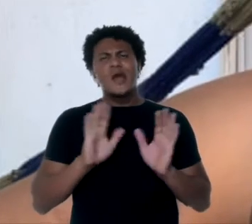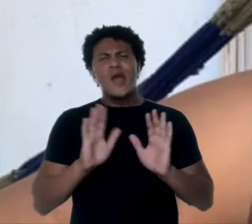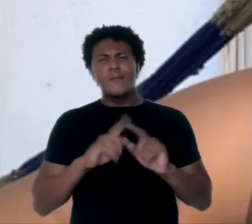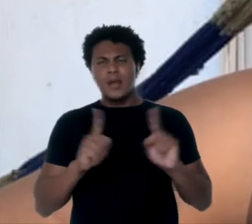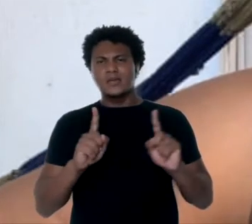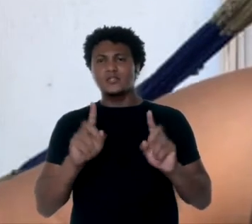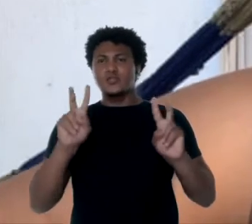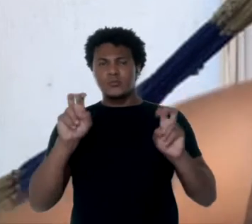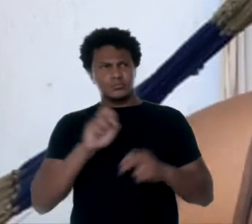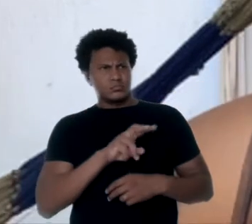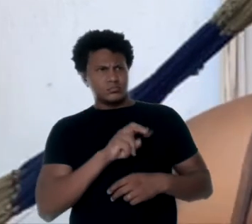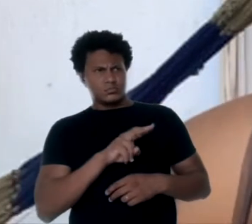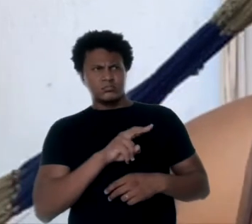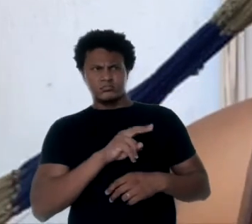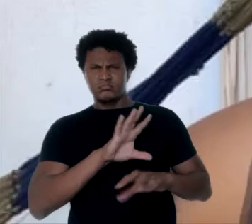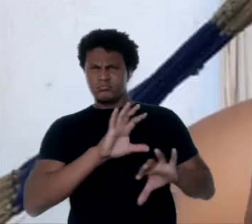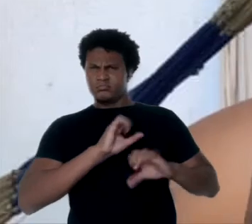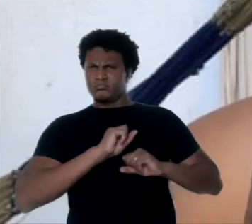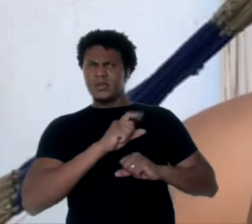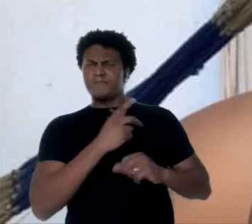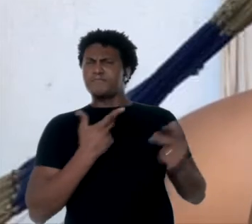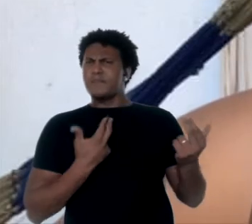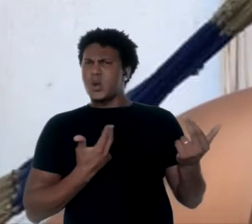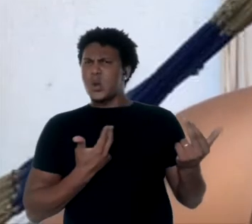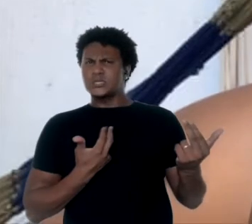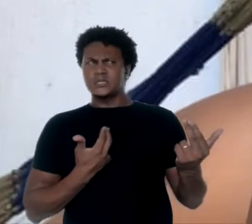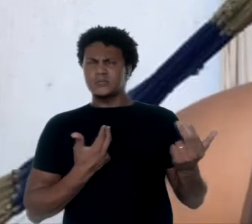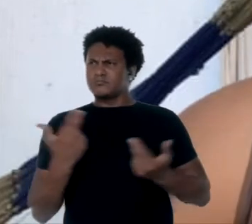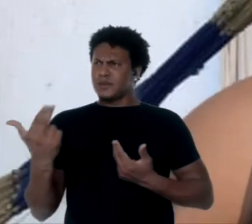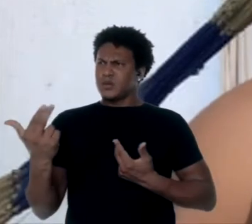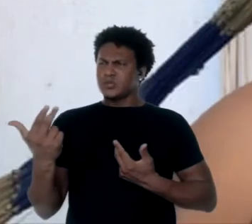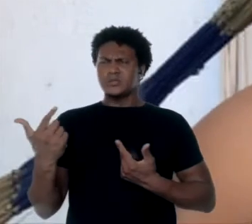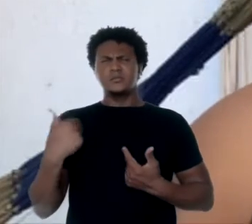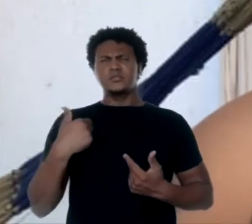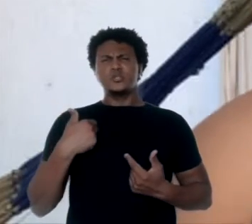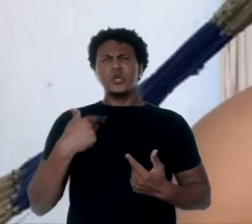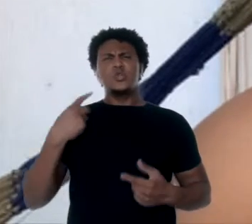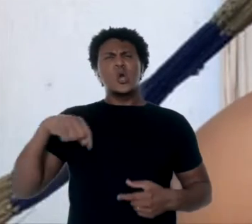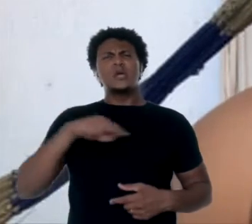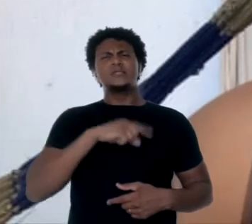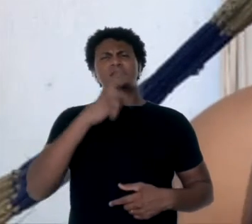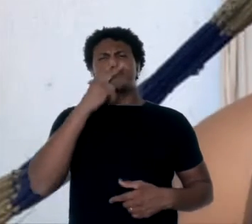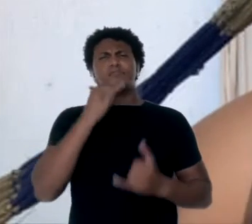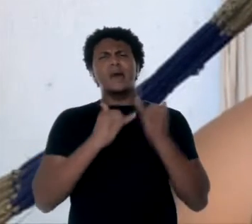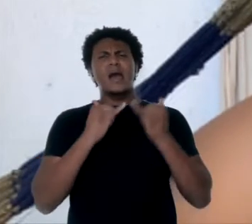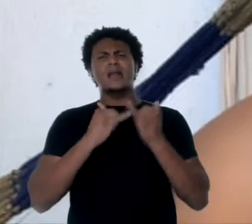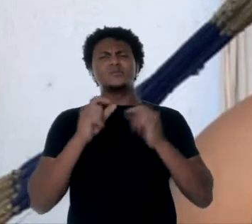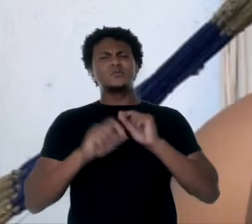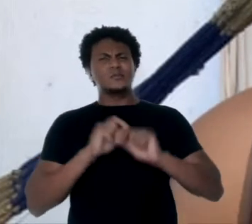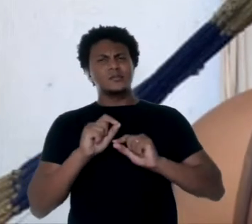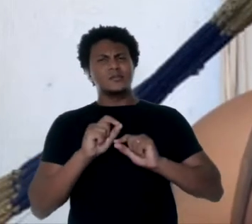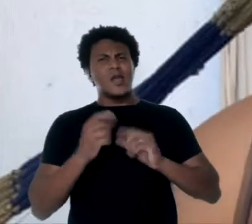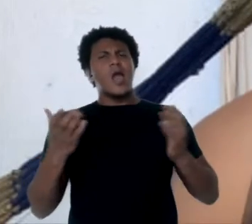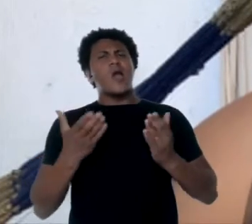sentido raça mesmo, visualmente iguais a mim. Eu sempre pensava no que a gente se parece, no que a